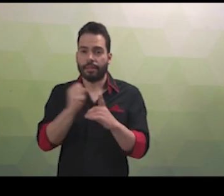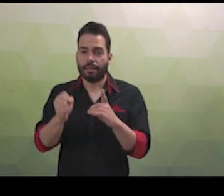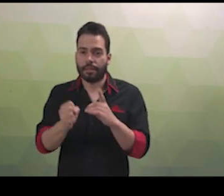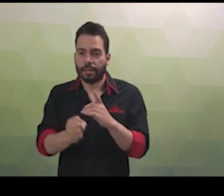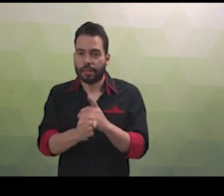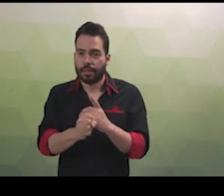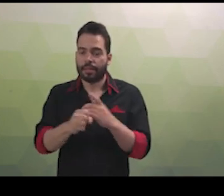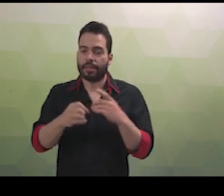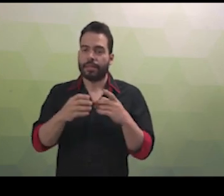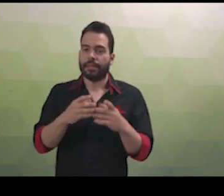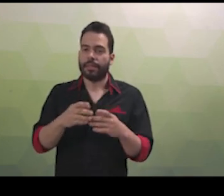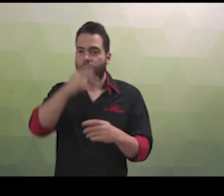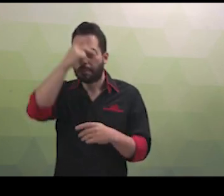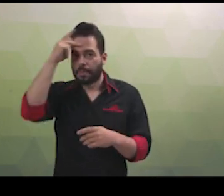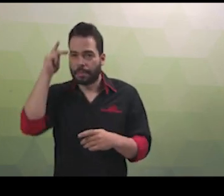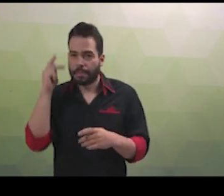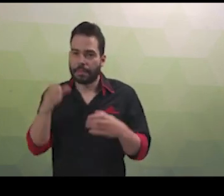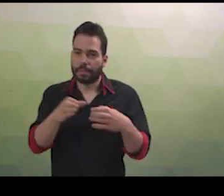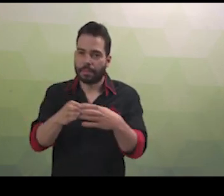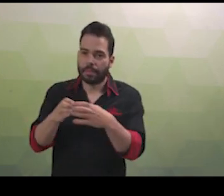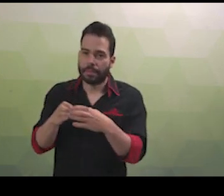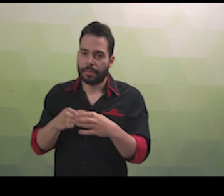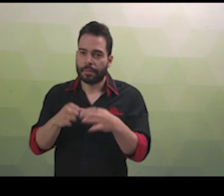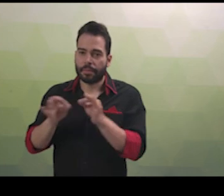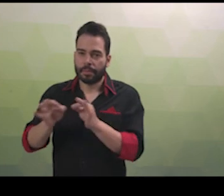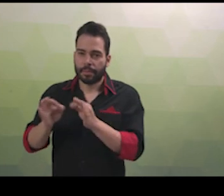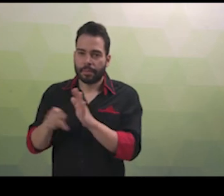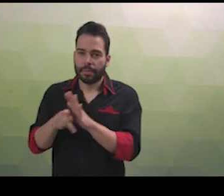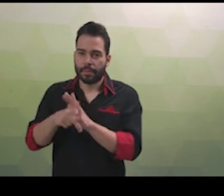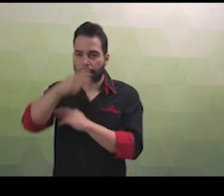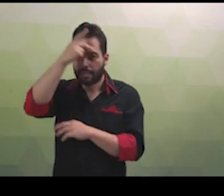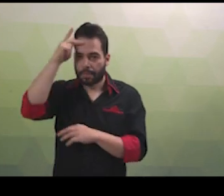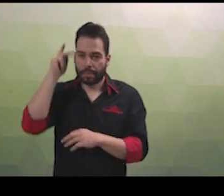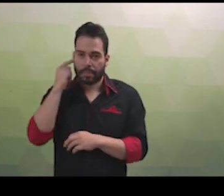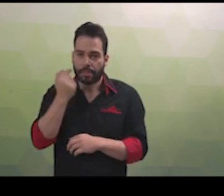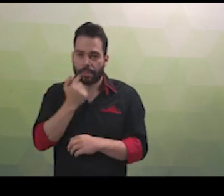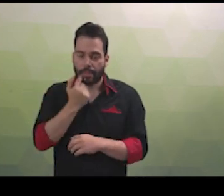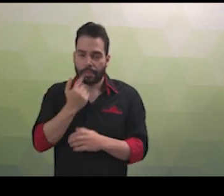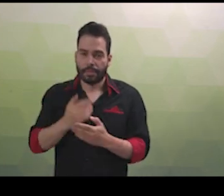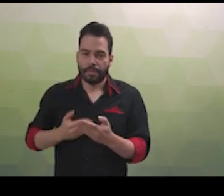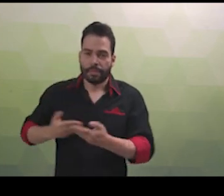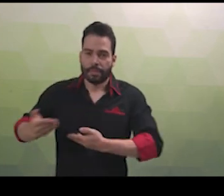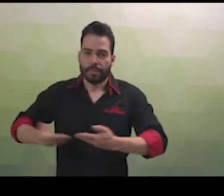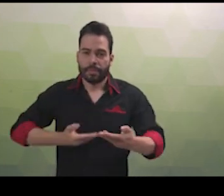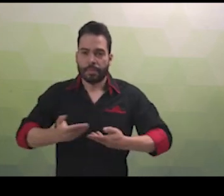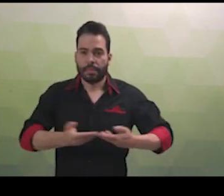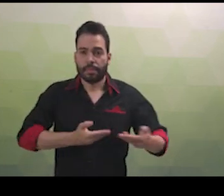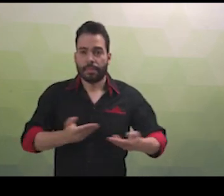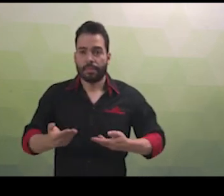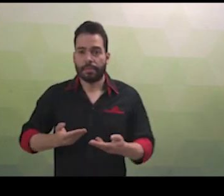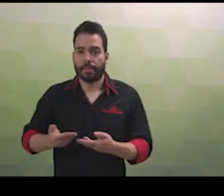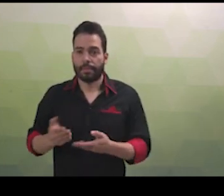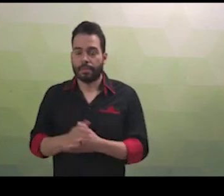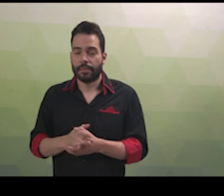simultaneamente diversos indivíduos, grupos, organizações de pessoas surdas. A interação desses atores